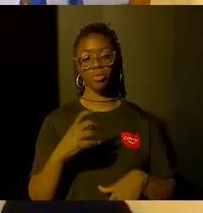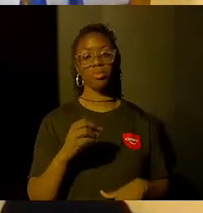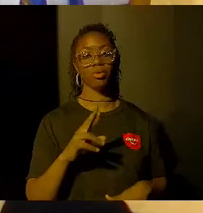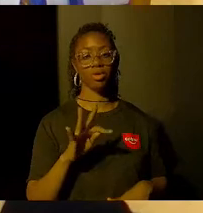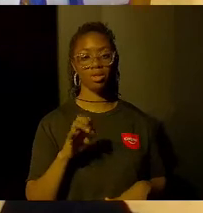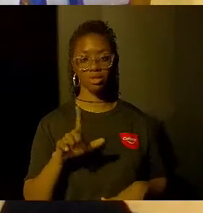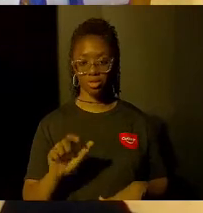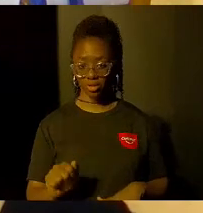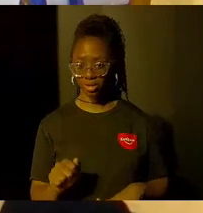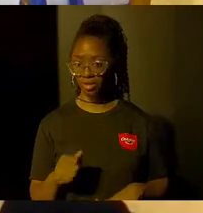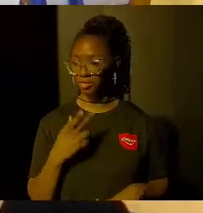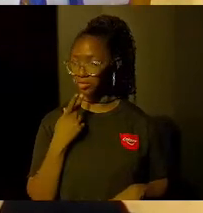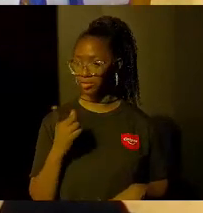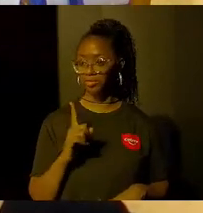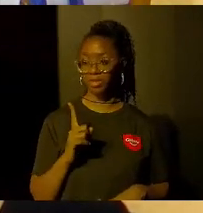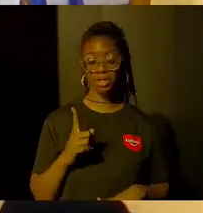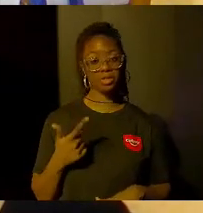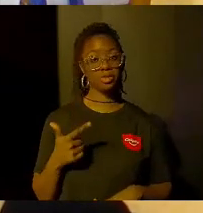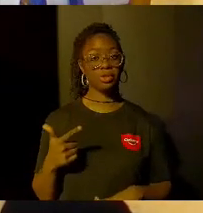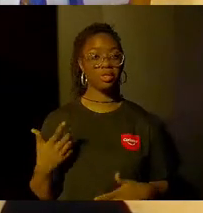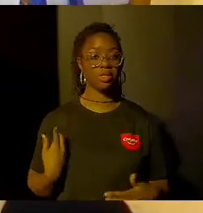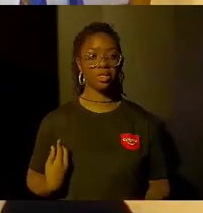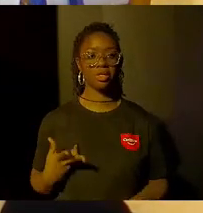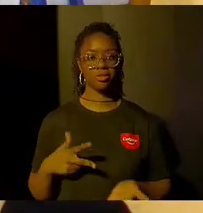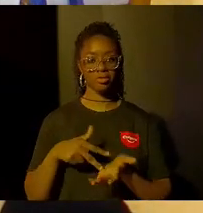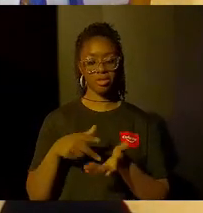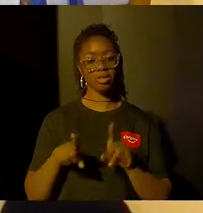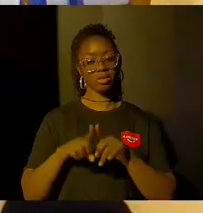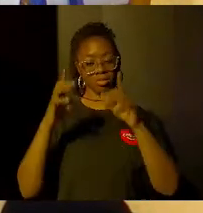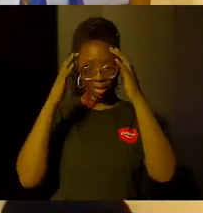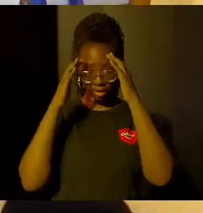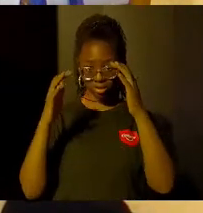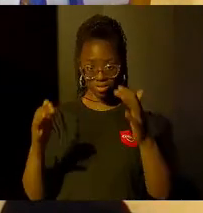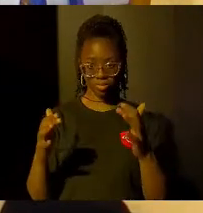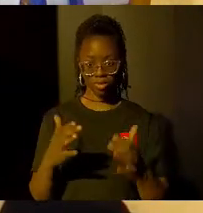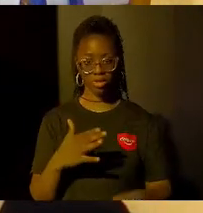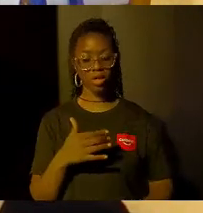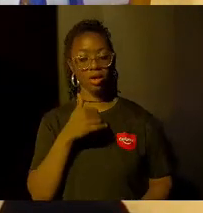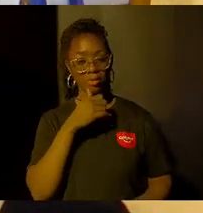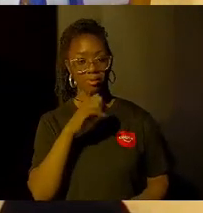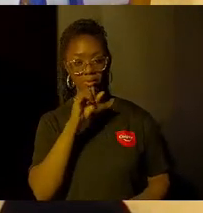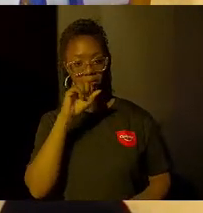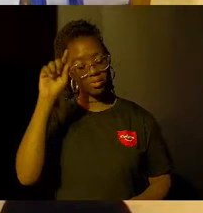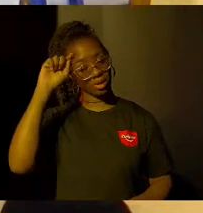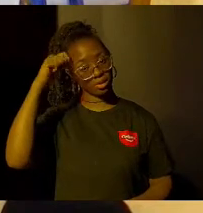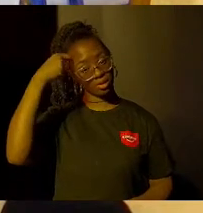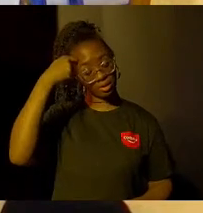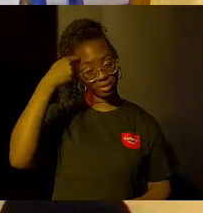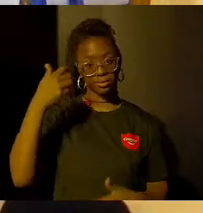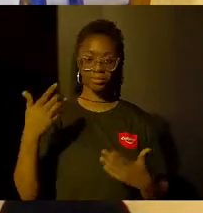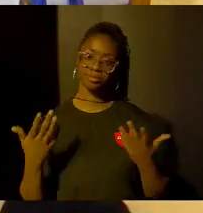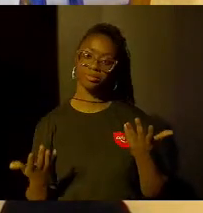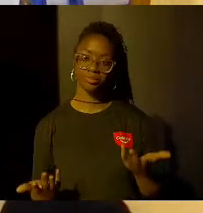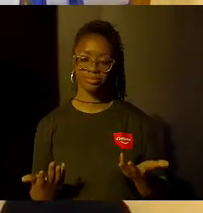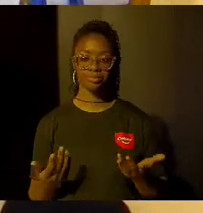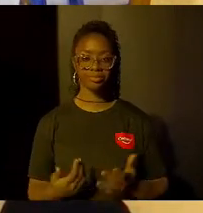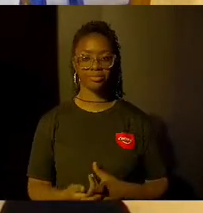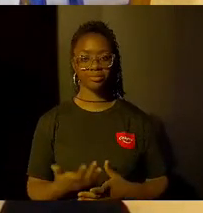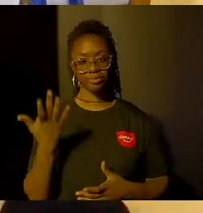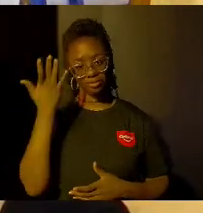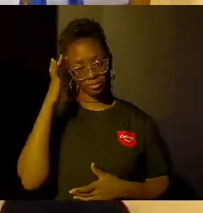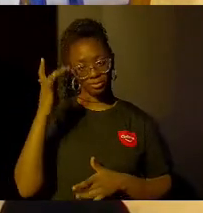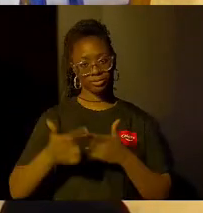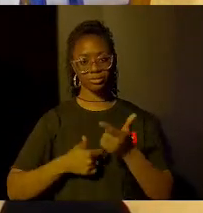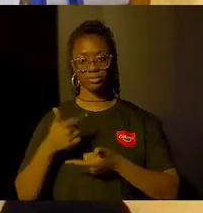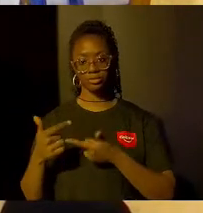dizer que Luiza Marinho não existiu e que se respeite a maternidade das Mães negras Então eu acho que seu trabalho